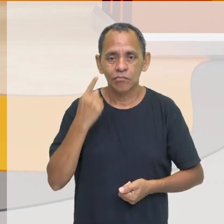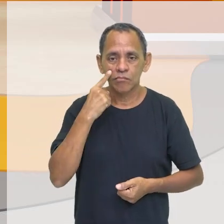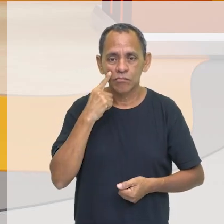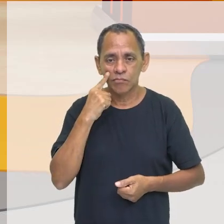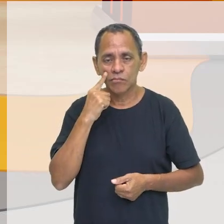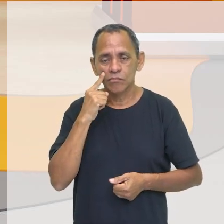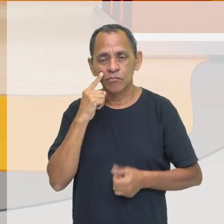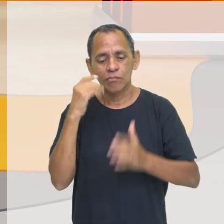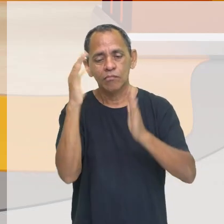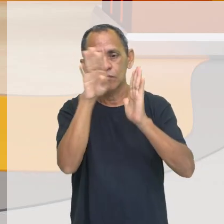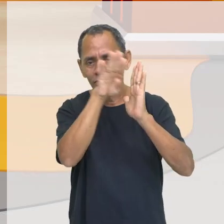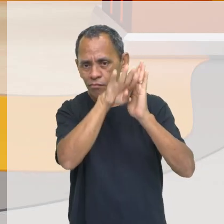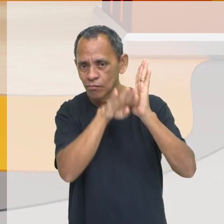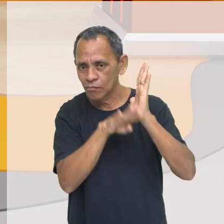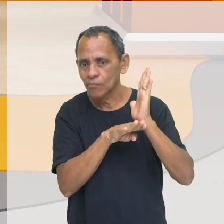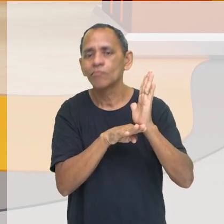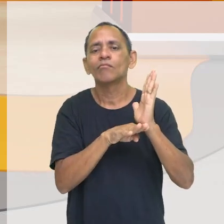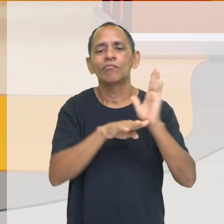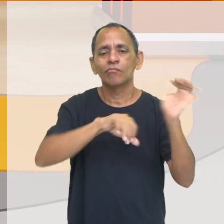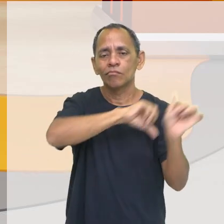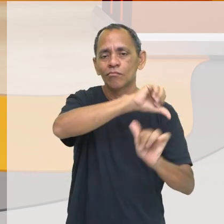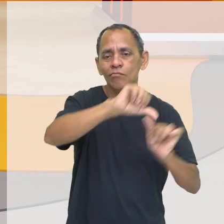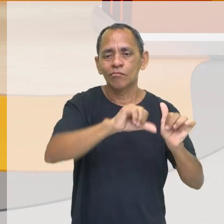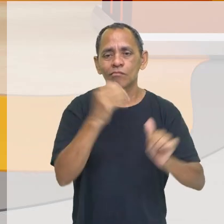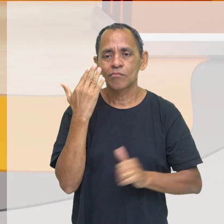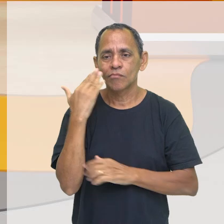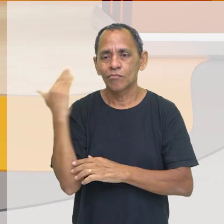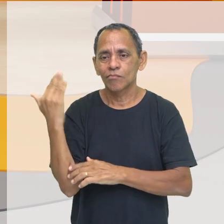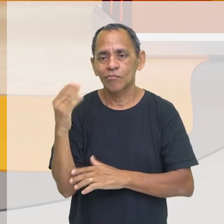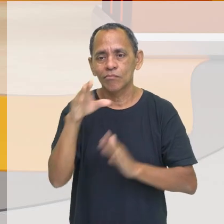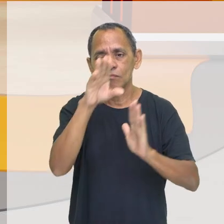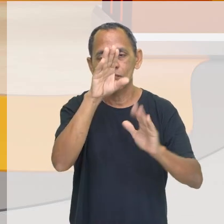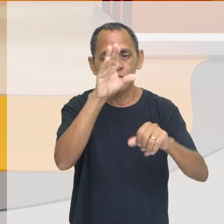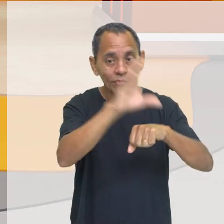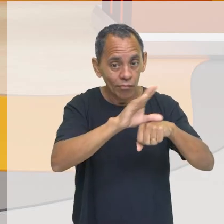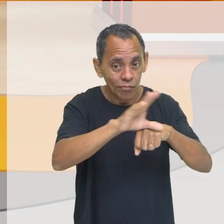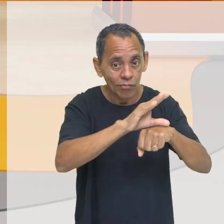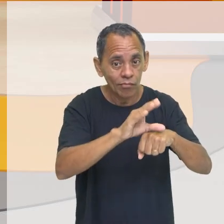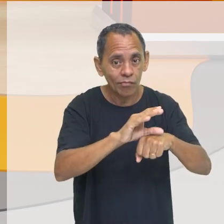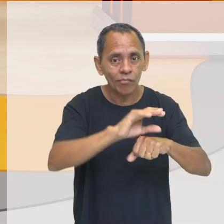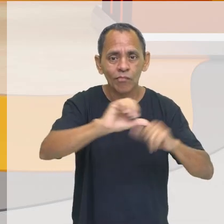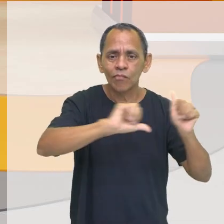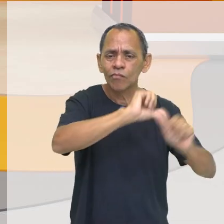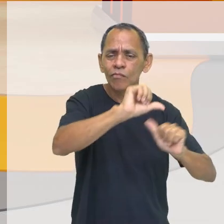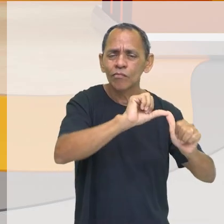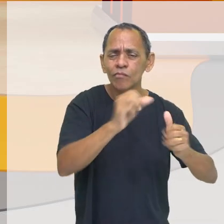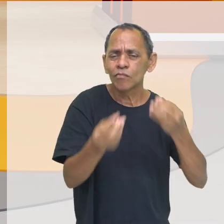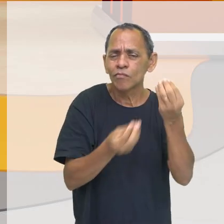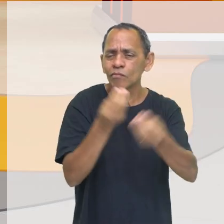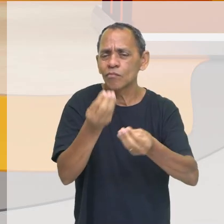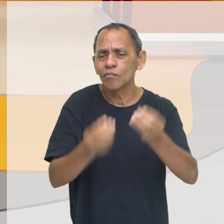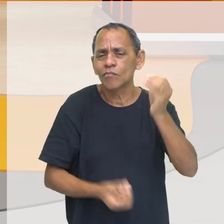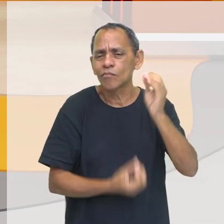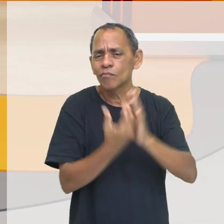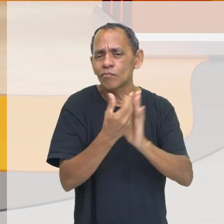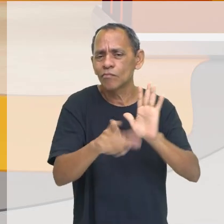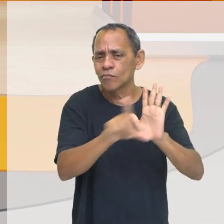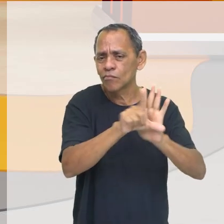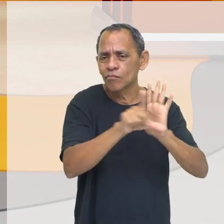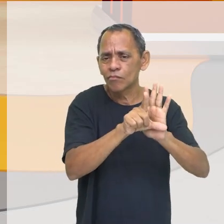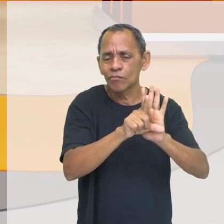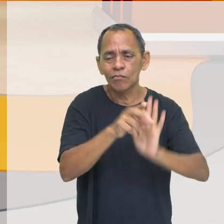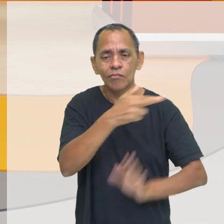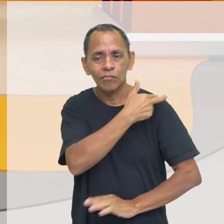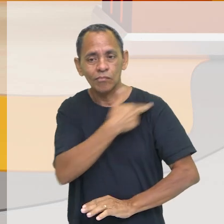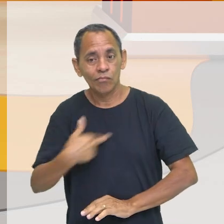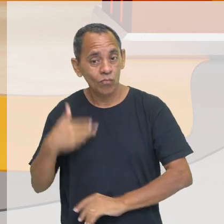presidente. Vamos observar os principais pontos de mudança dessa Constituição. Olhem só. Vai estabelecer uma